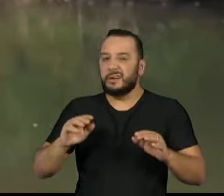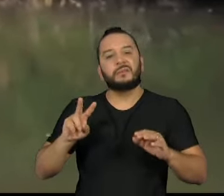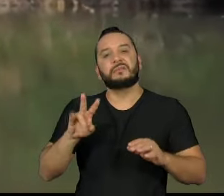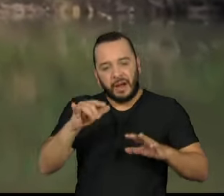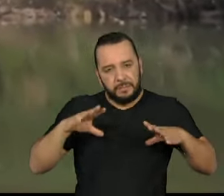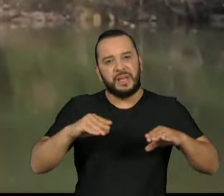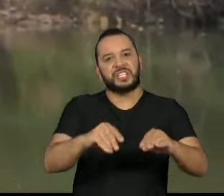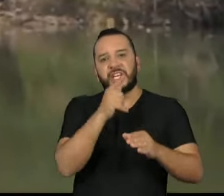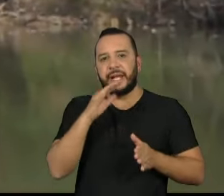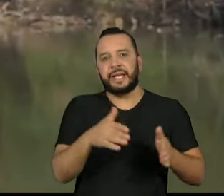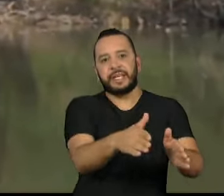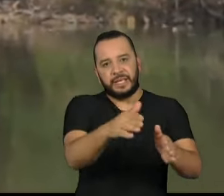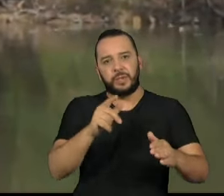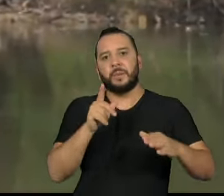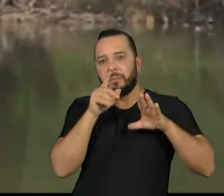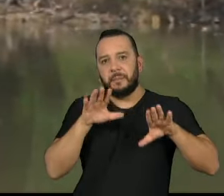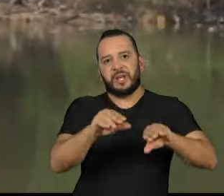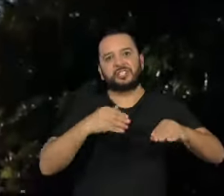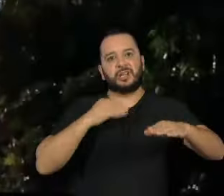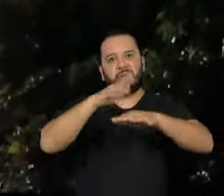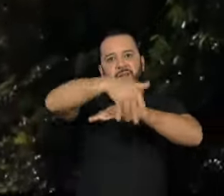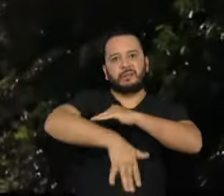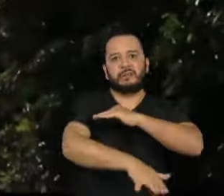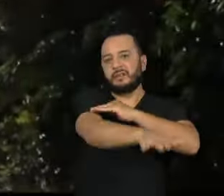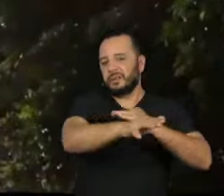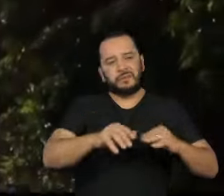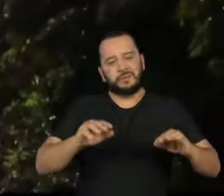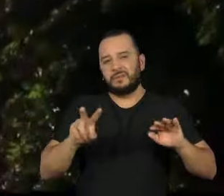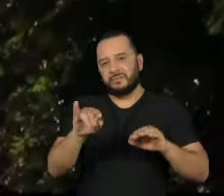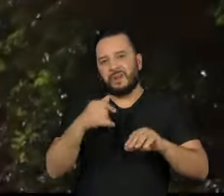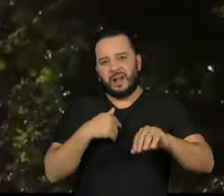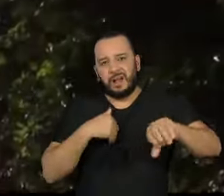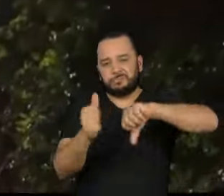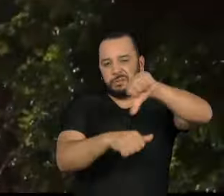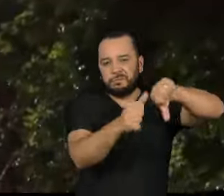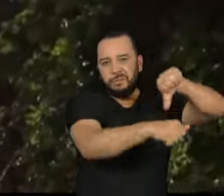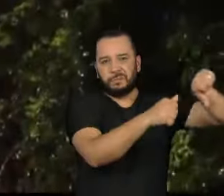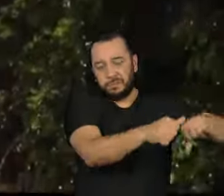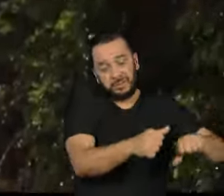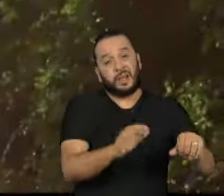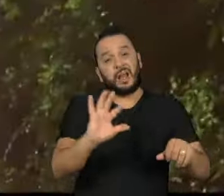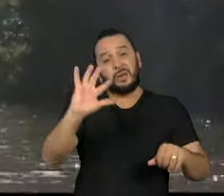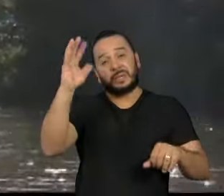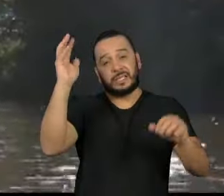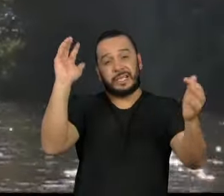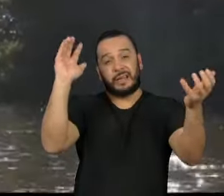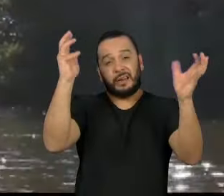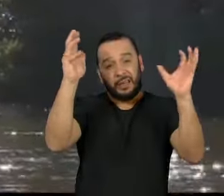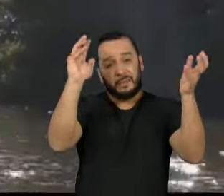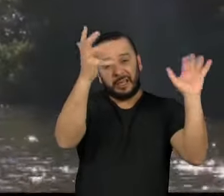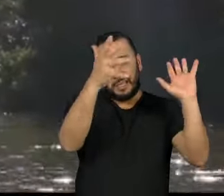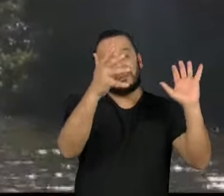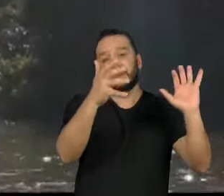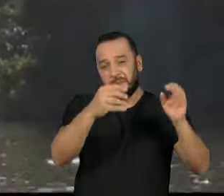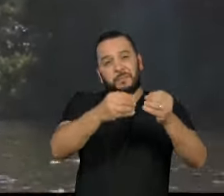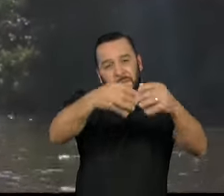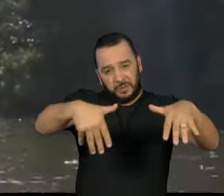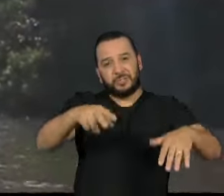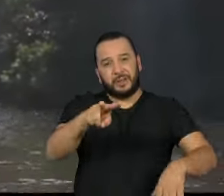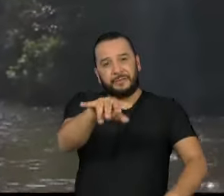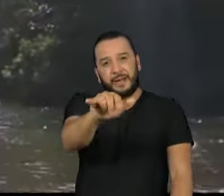profundamente com esse avanço da mudança climática, né, porque a gente vai ter uma redução florestal